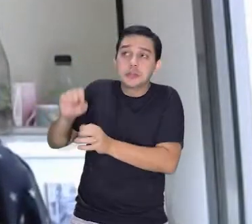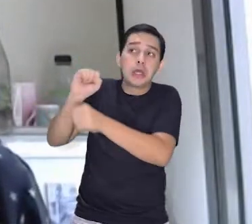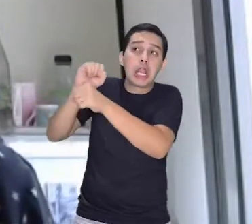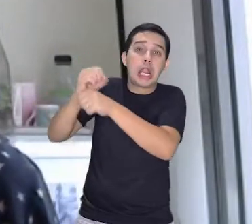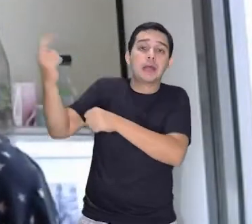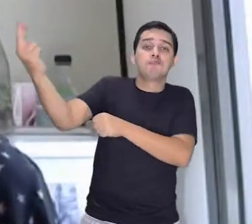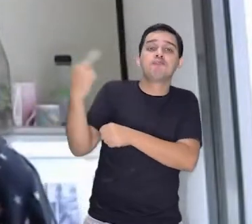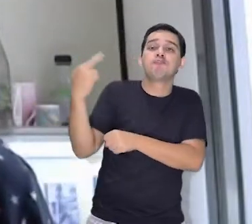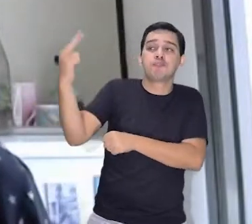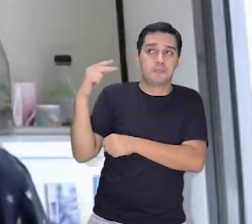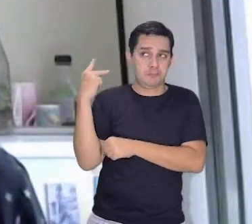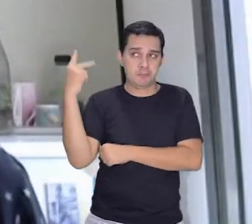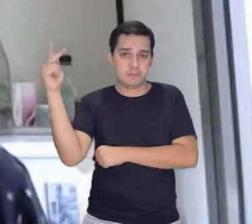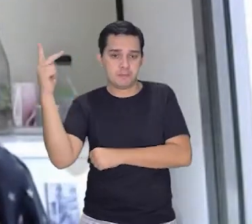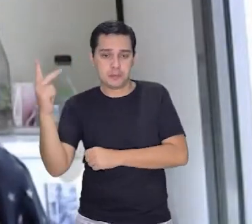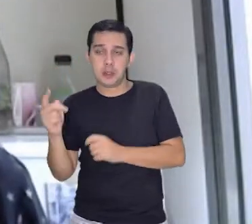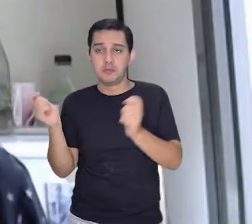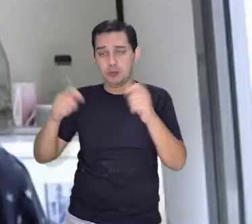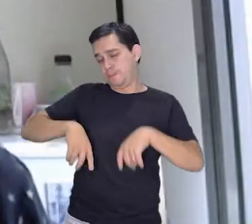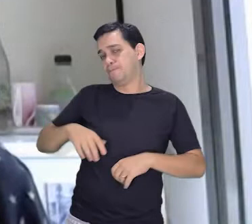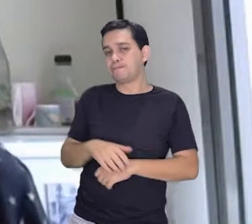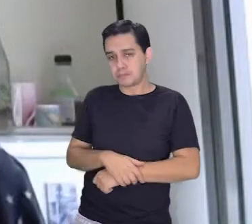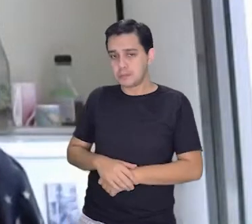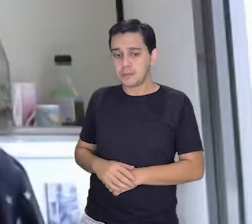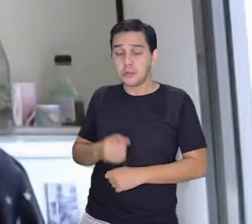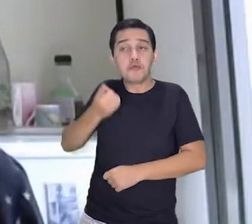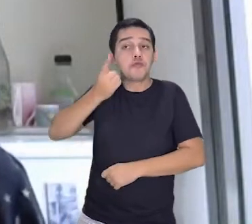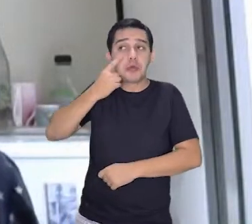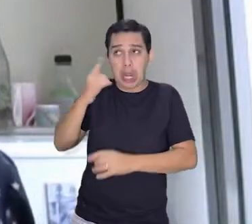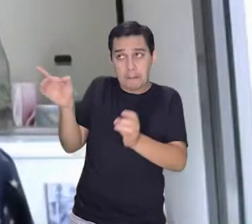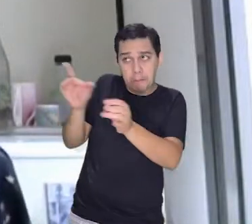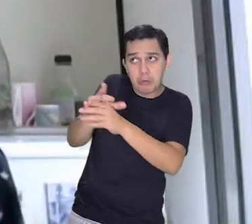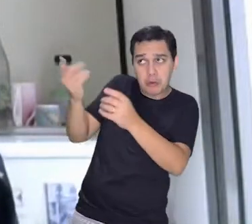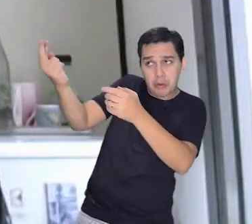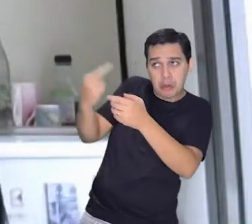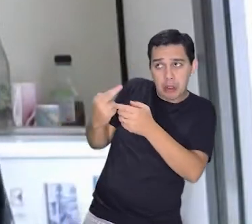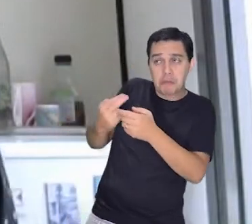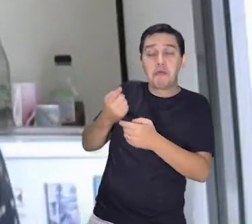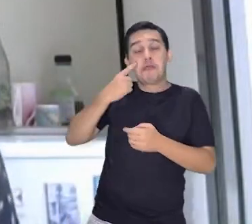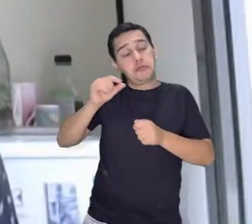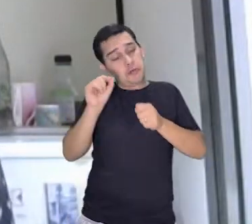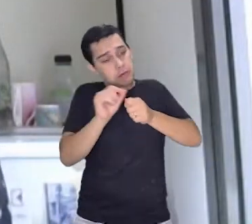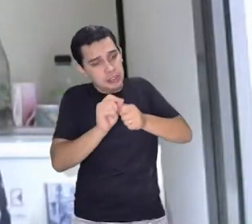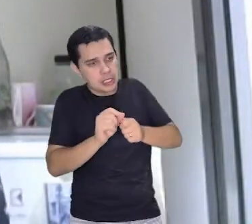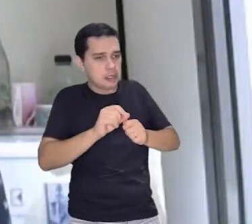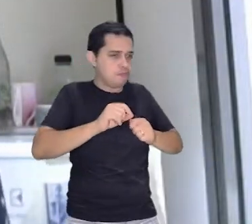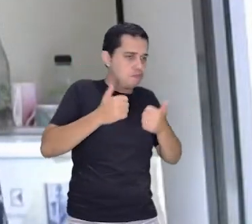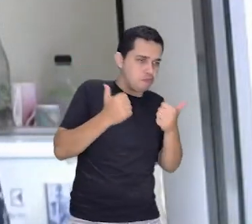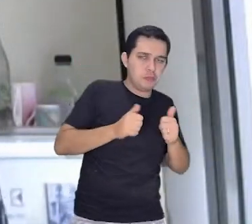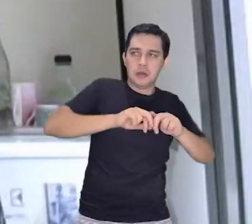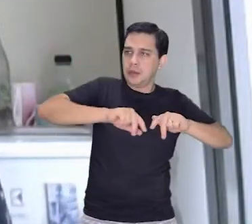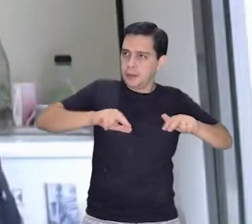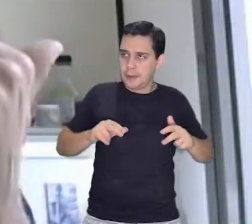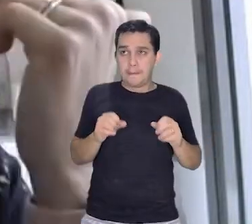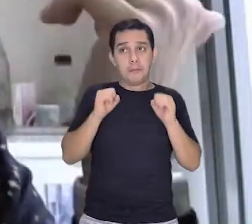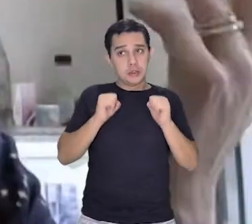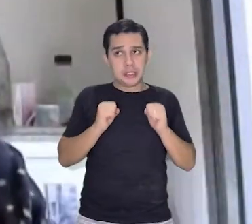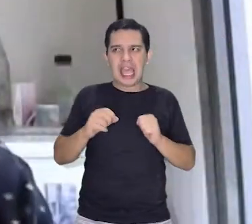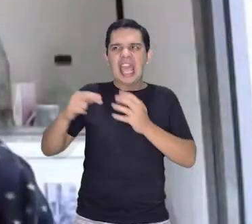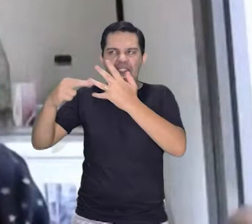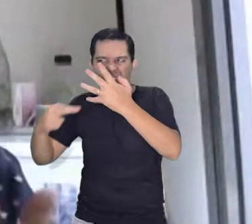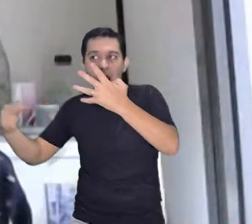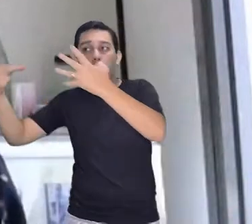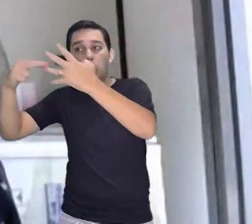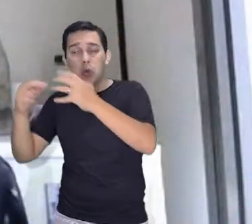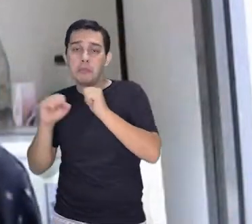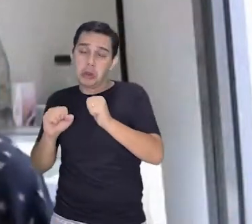o que enfim, o que nós vamos fazer, né, porque pode ser que seja um recurso, pode ser